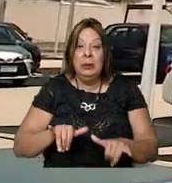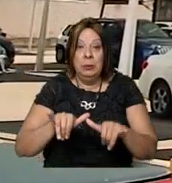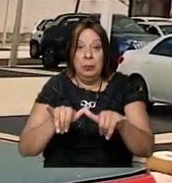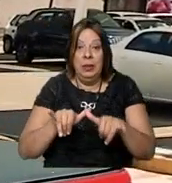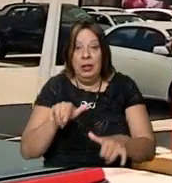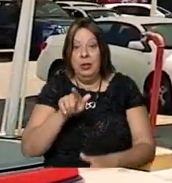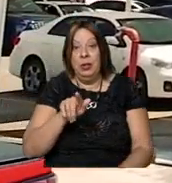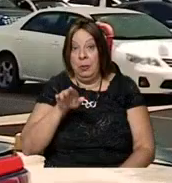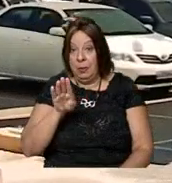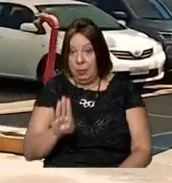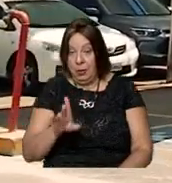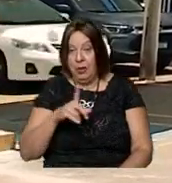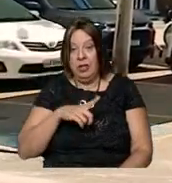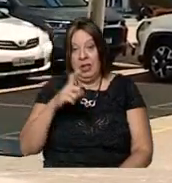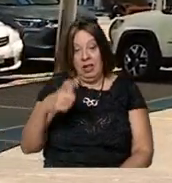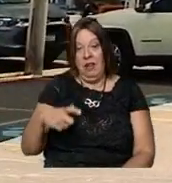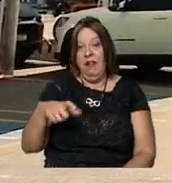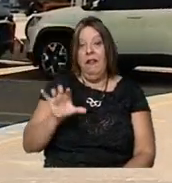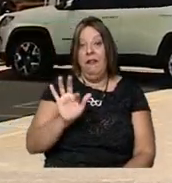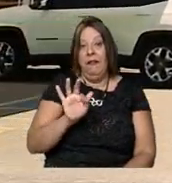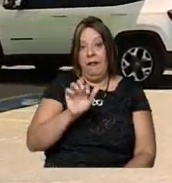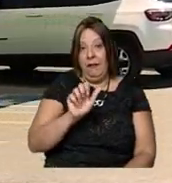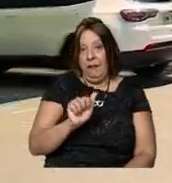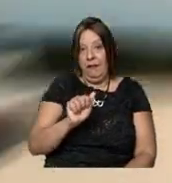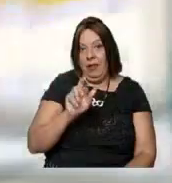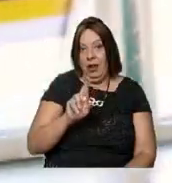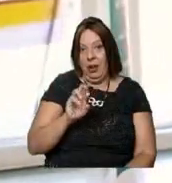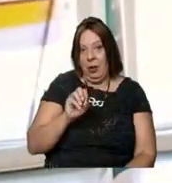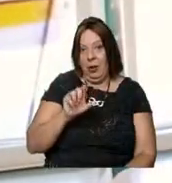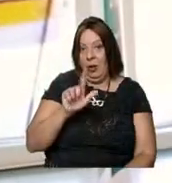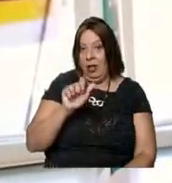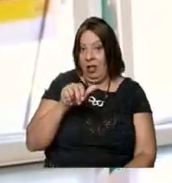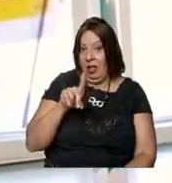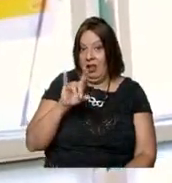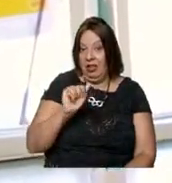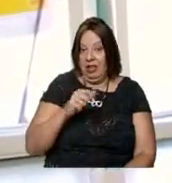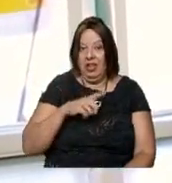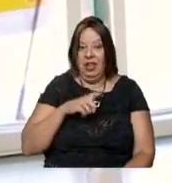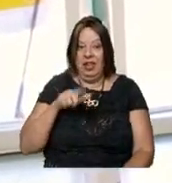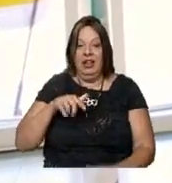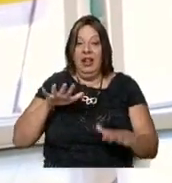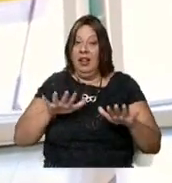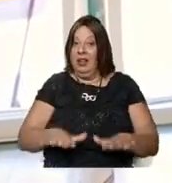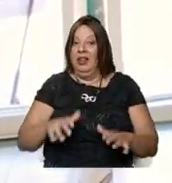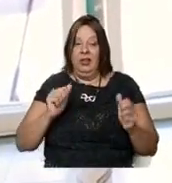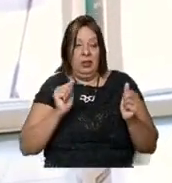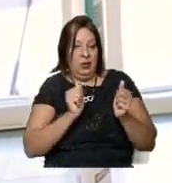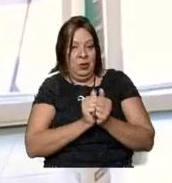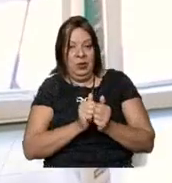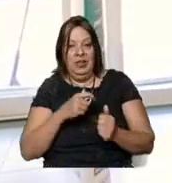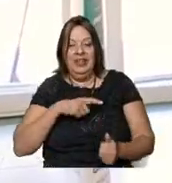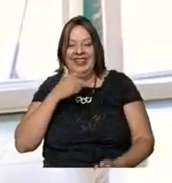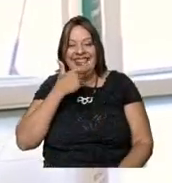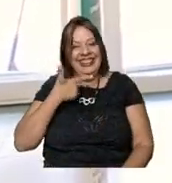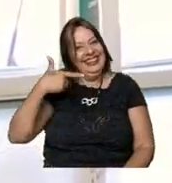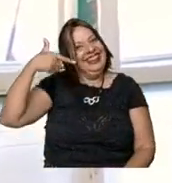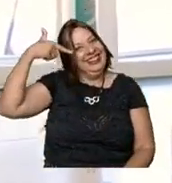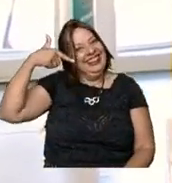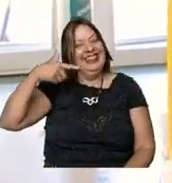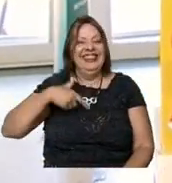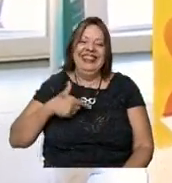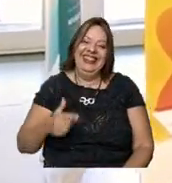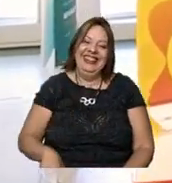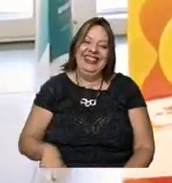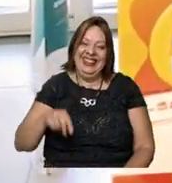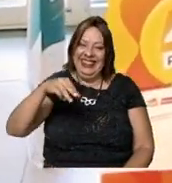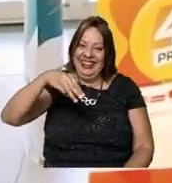Farolândia, fomos conversar com a promotora Pé Quente. No estande do Caju Cap, ao lado da simpática e pé